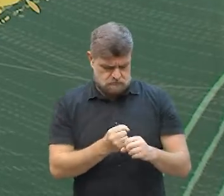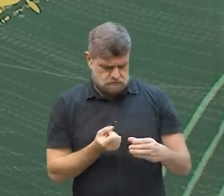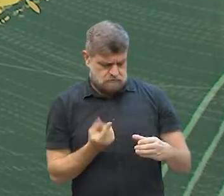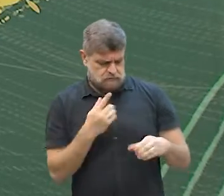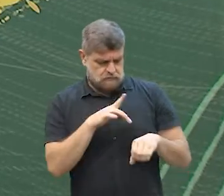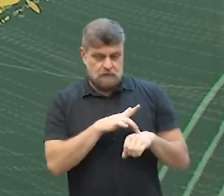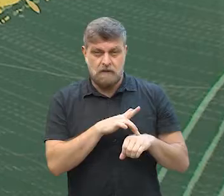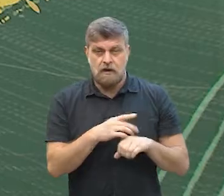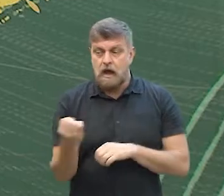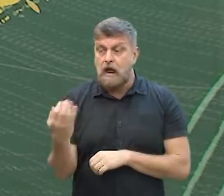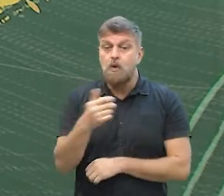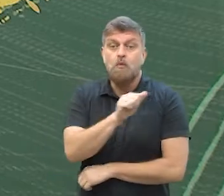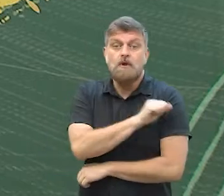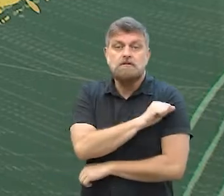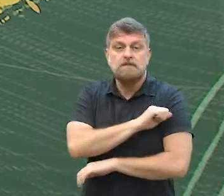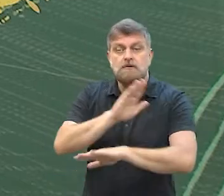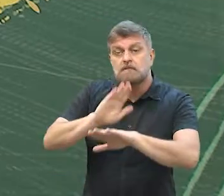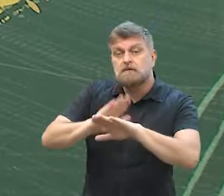em quantos alunos?